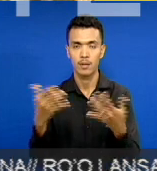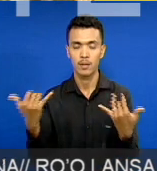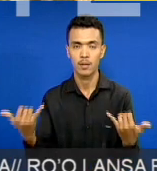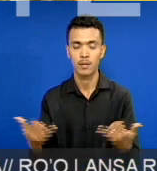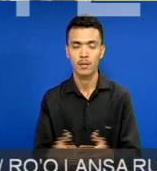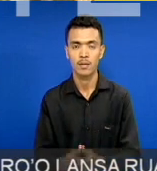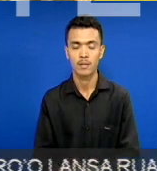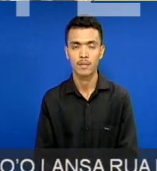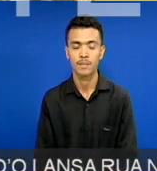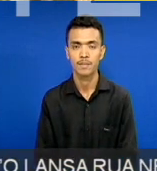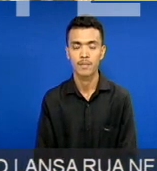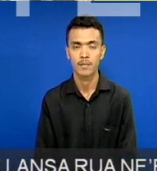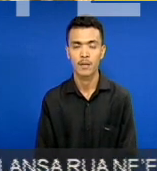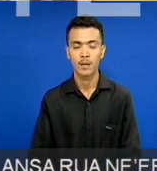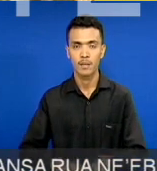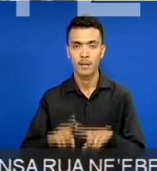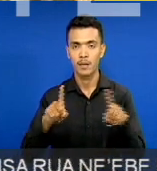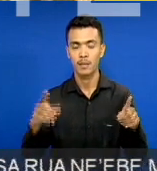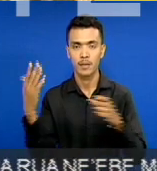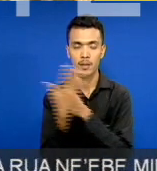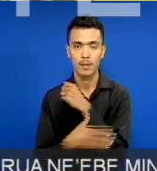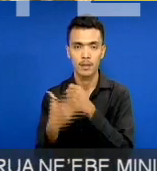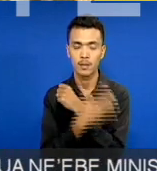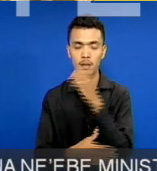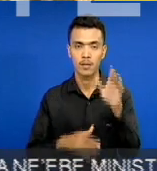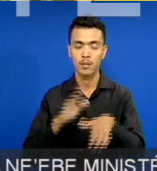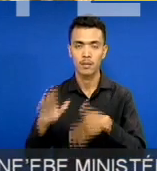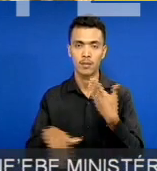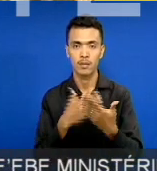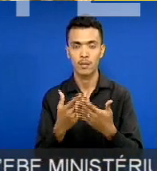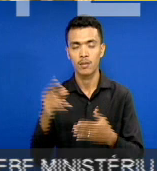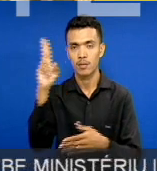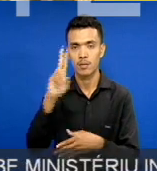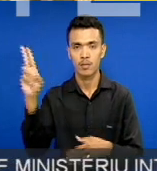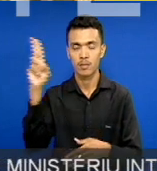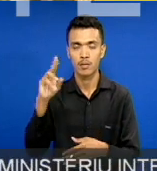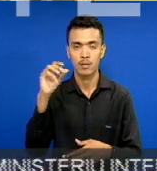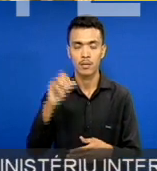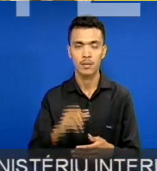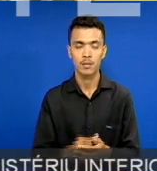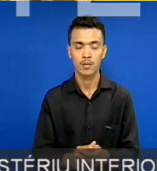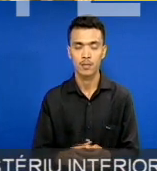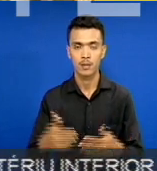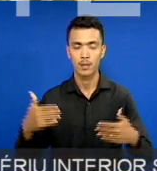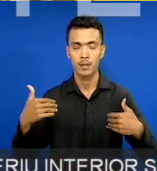se timor leste det ni talo de nem be e na sala no be de quando nia to utiliza sistema tona atinzona